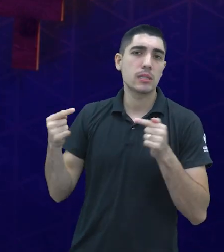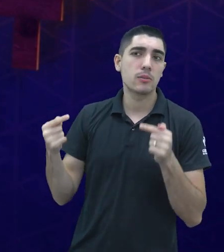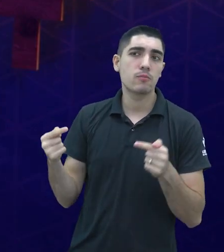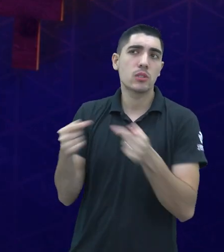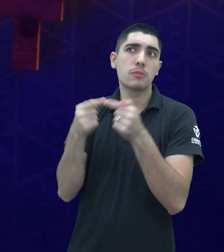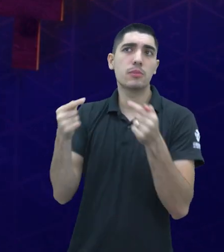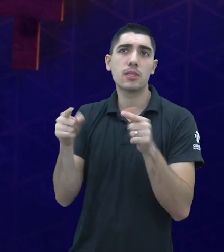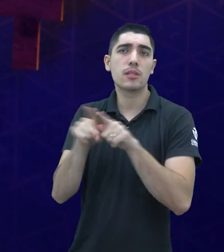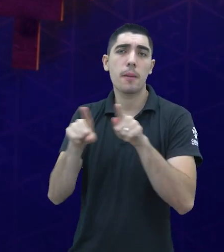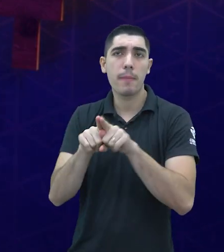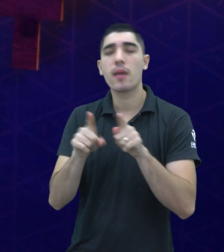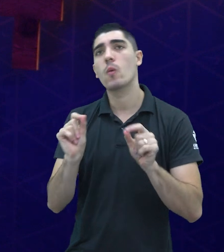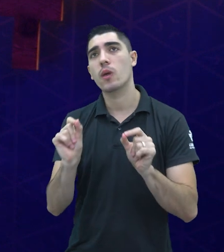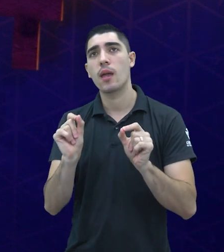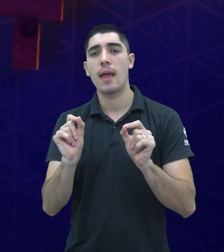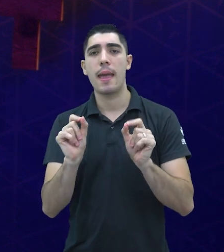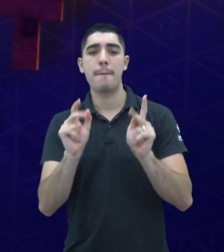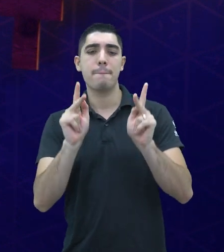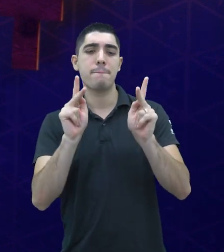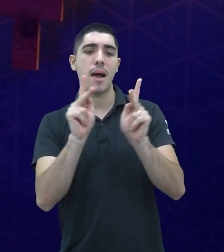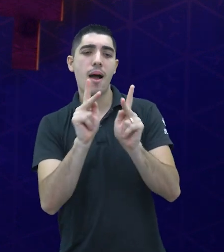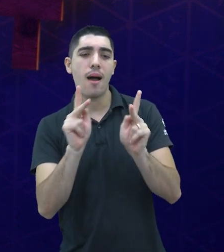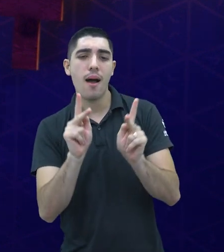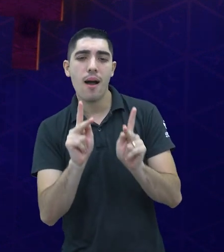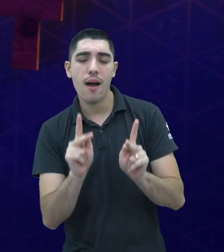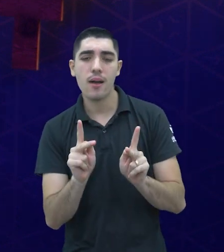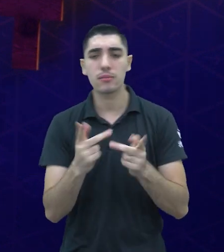contraponto da passividade, não